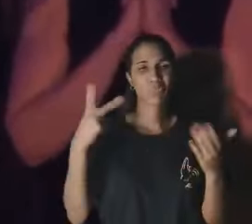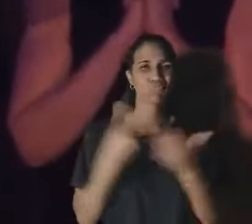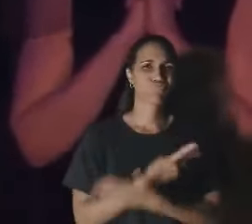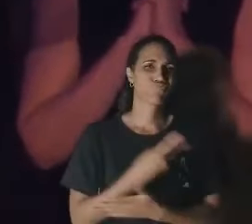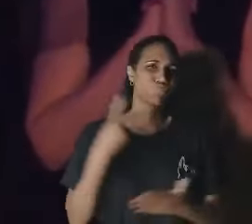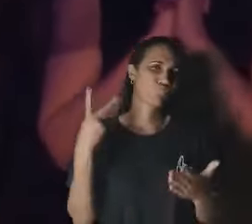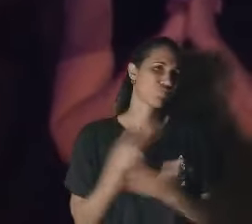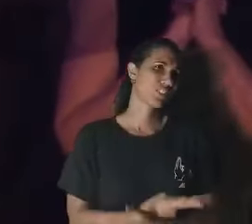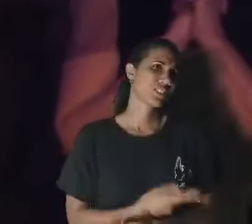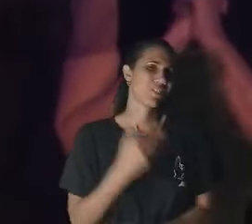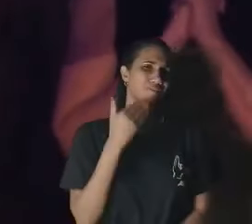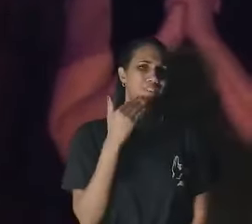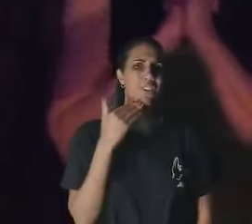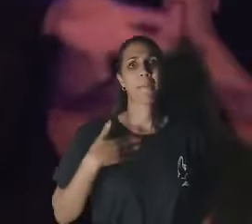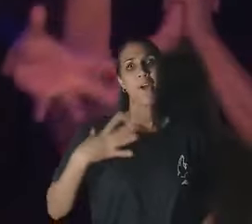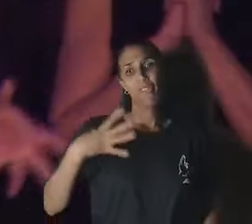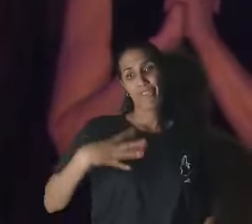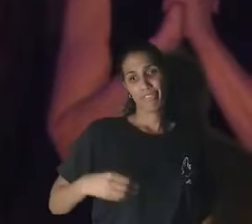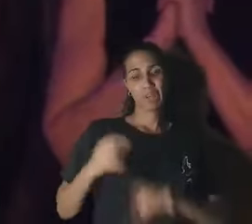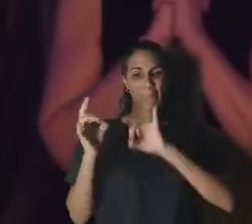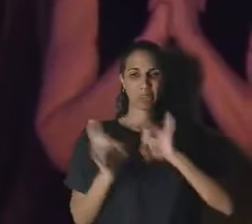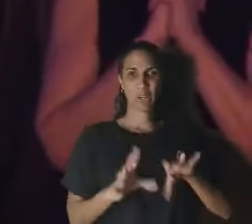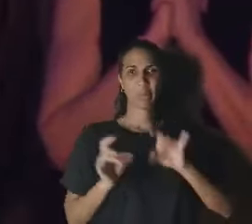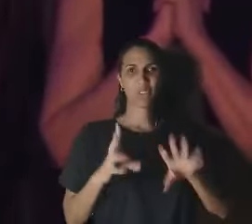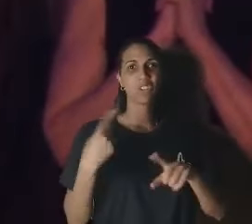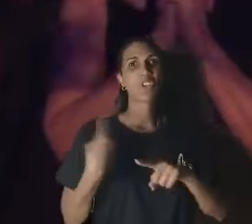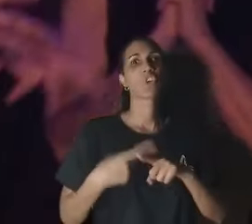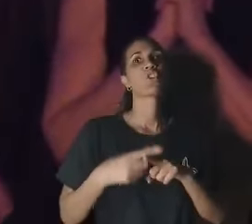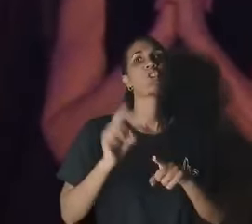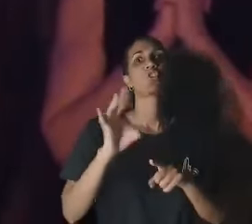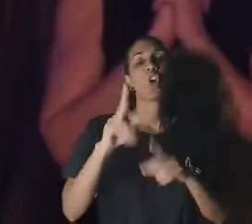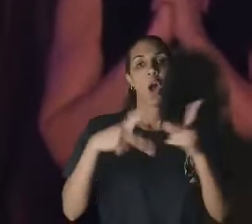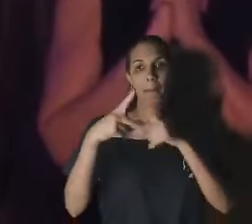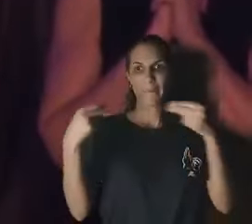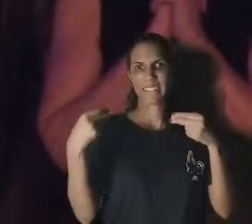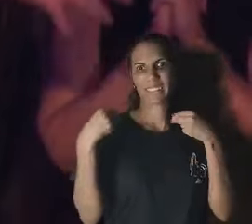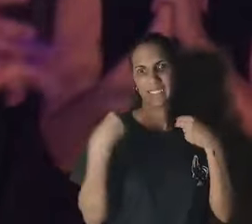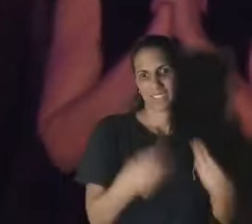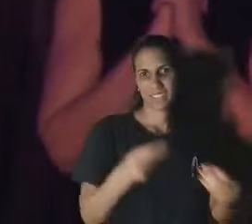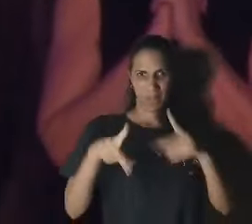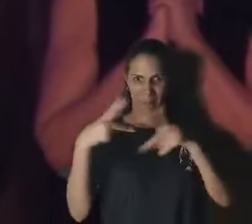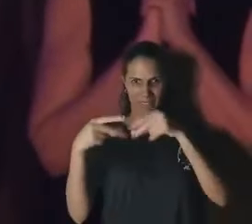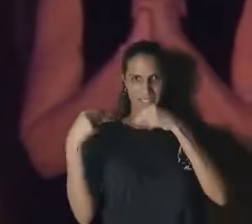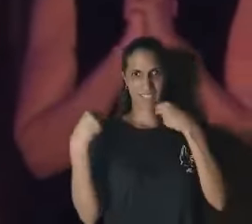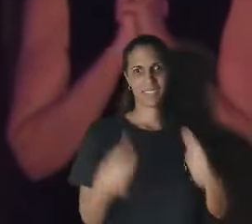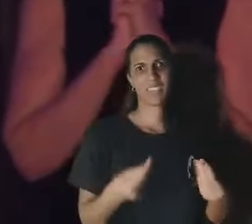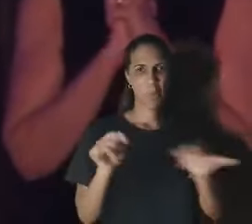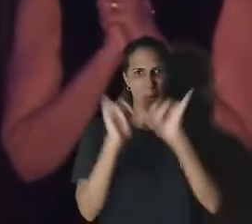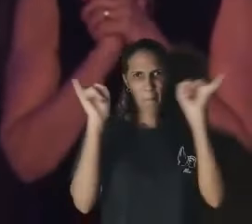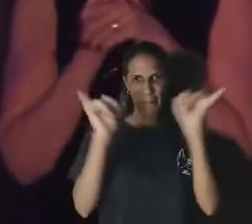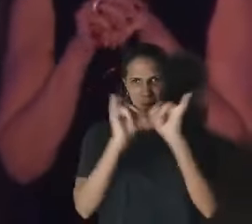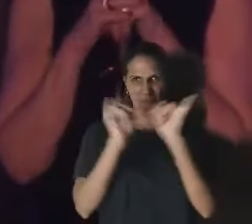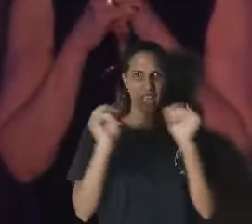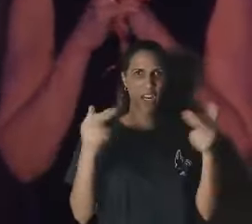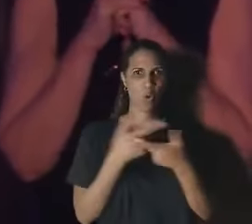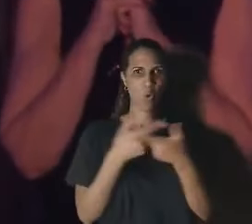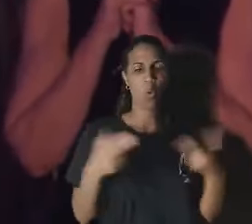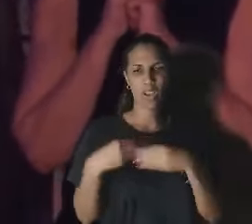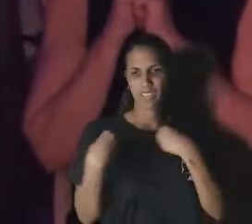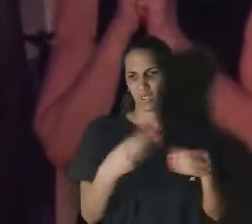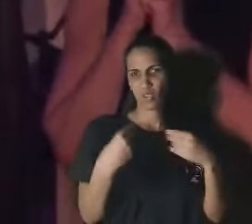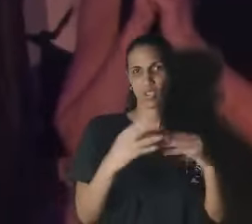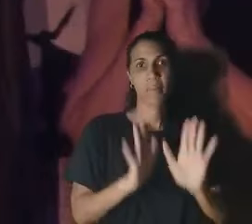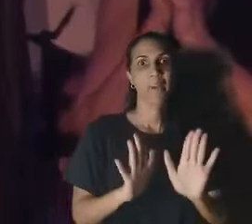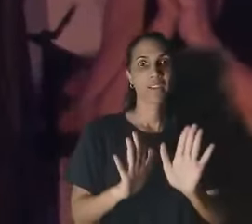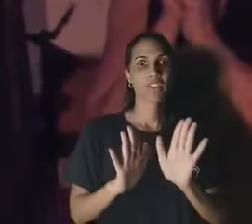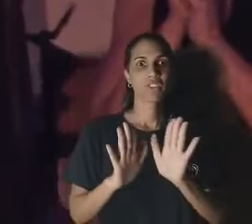os dias. Quando eu encho ele de presentes, encho ele de jogos, encho ele de coisas fúteis e não encho da minha